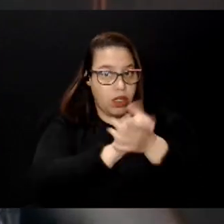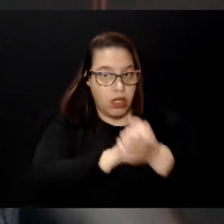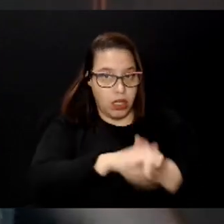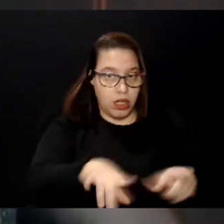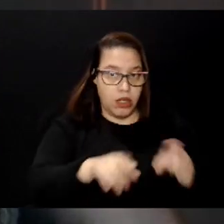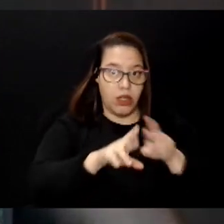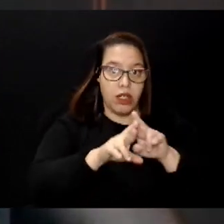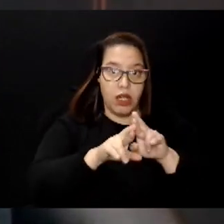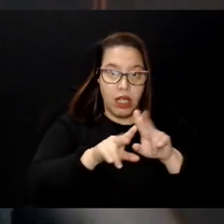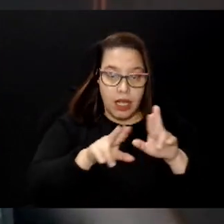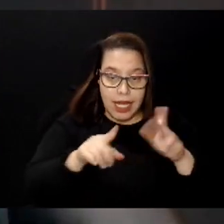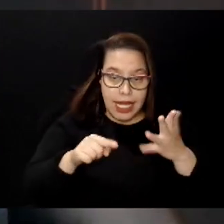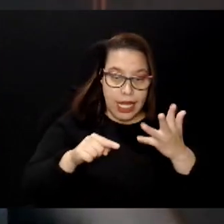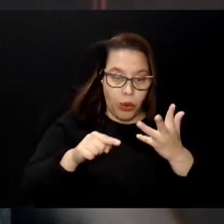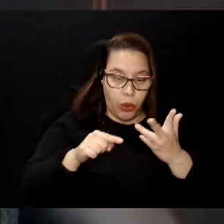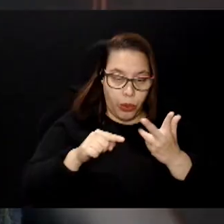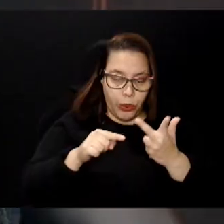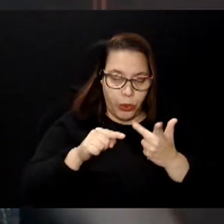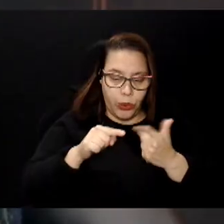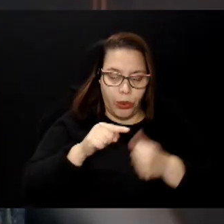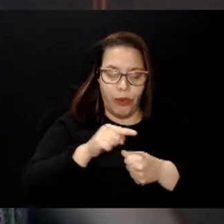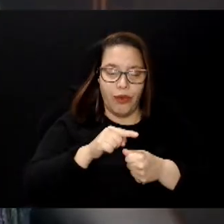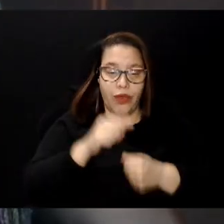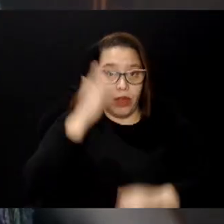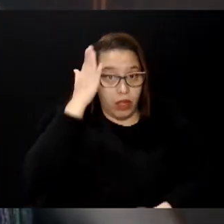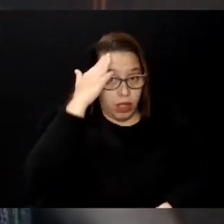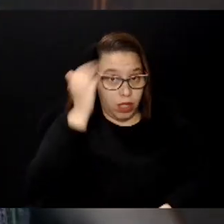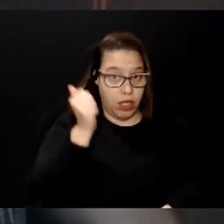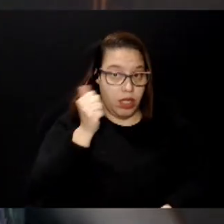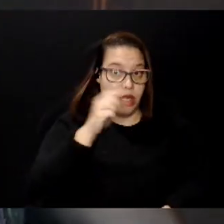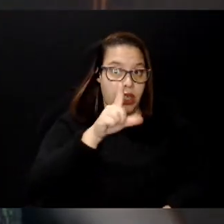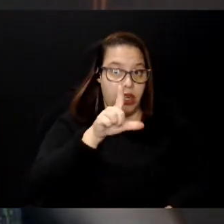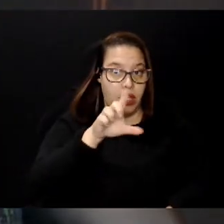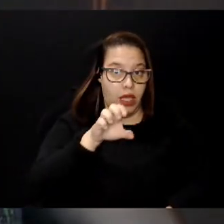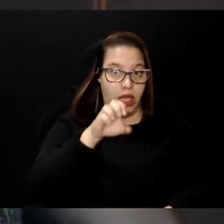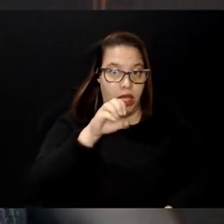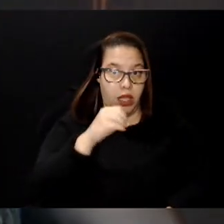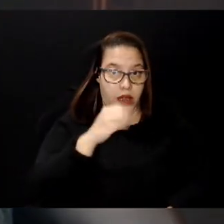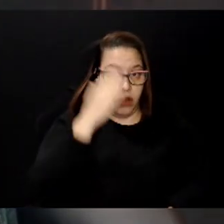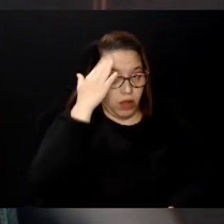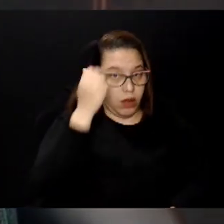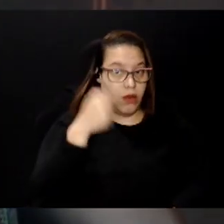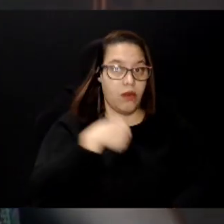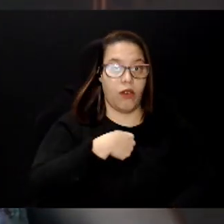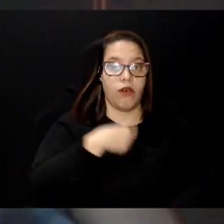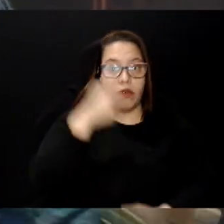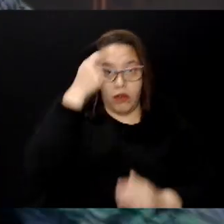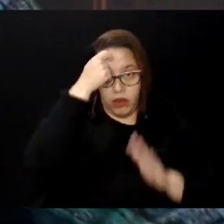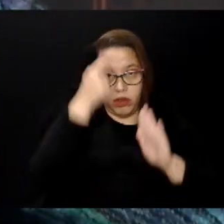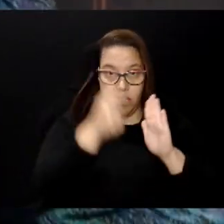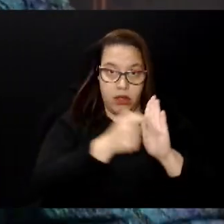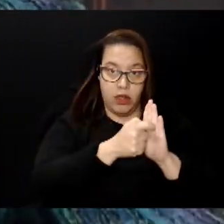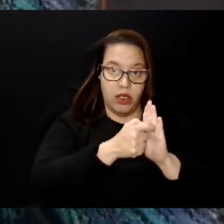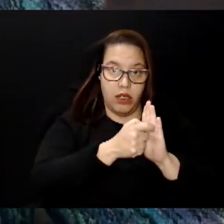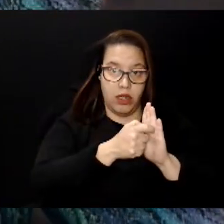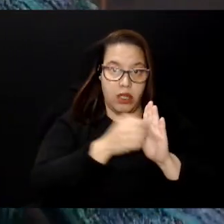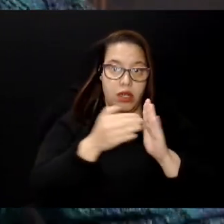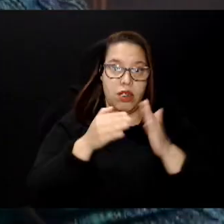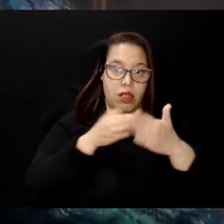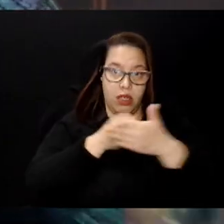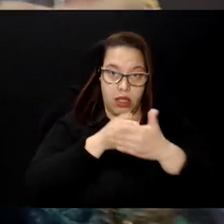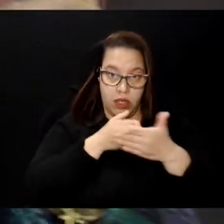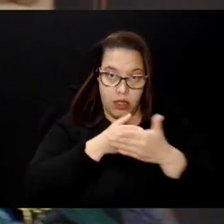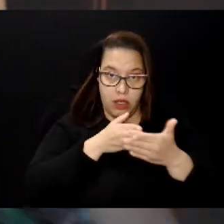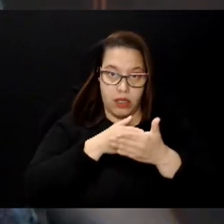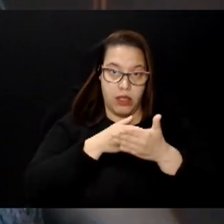O que a gente sabe, aí o Léo sabe mais que eu, que a IA, ela tem as suas restrições. Então, se alguém for falar